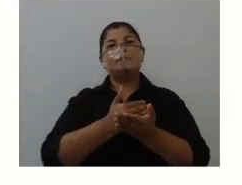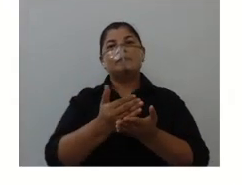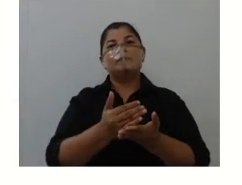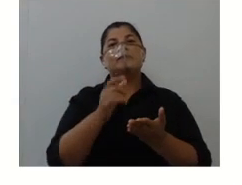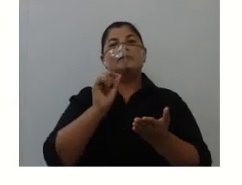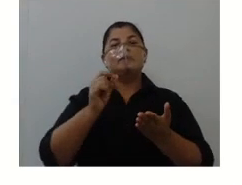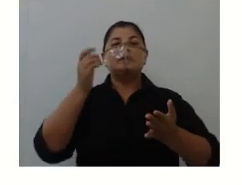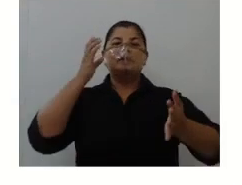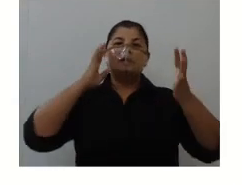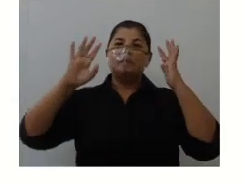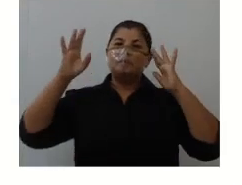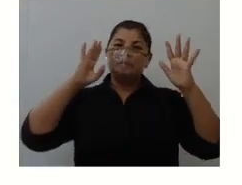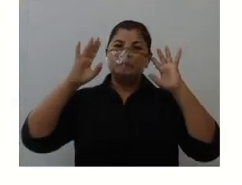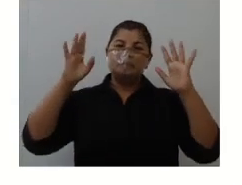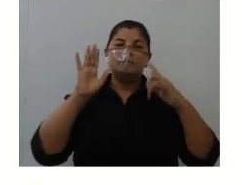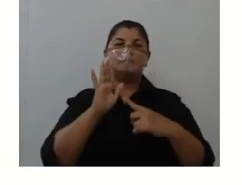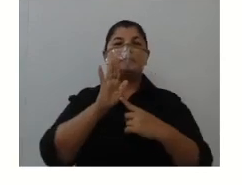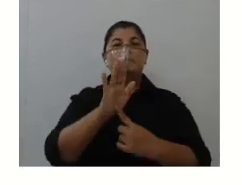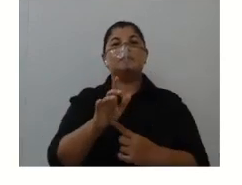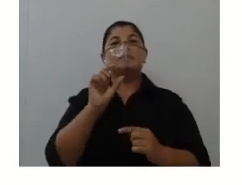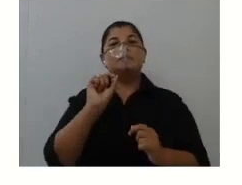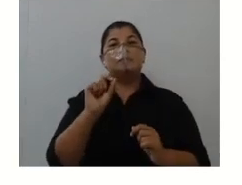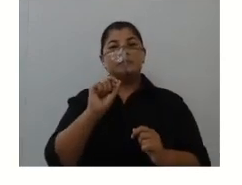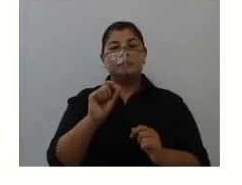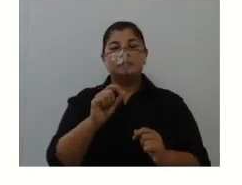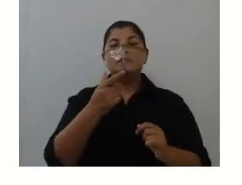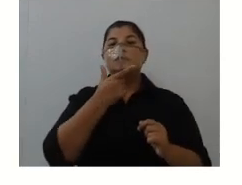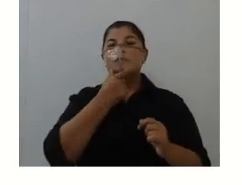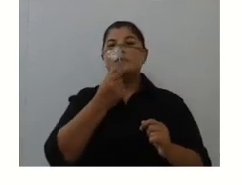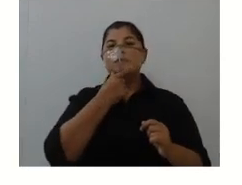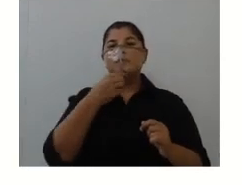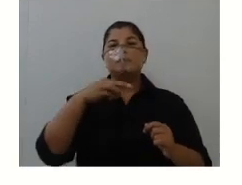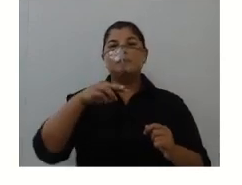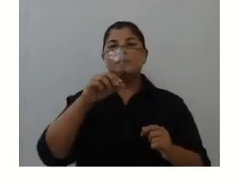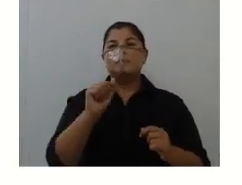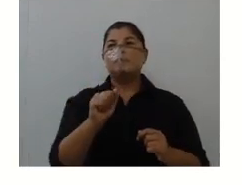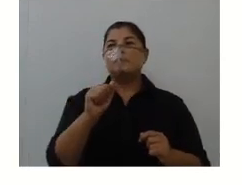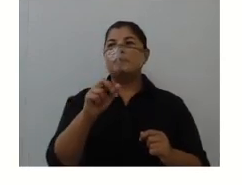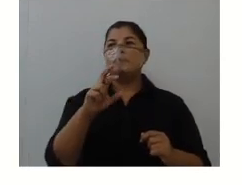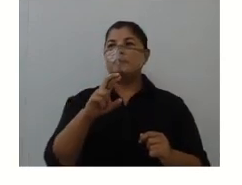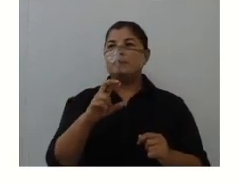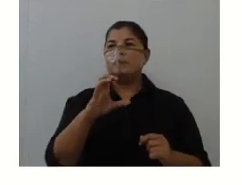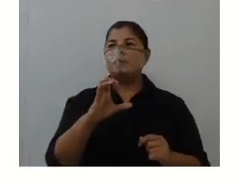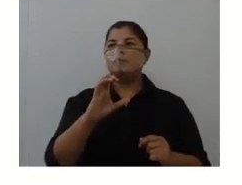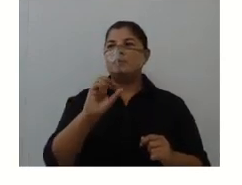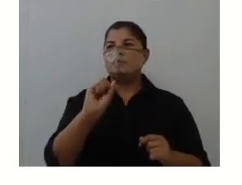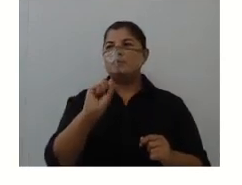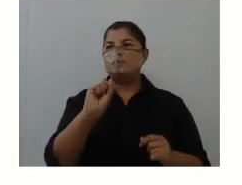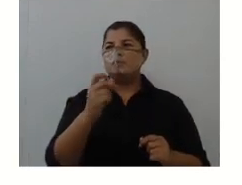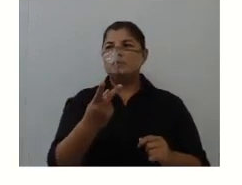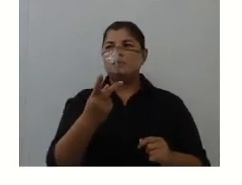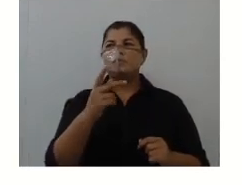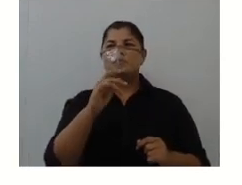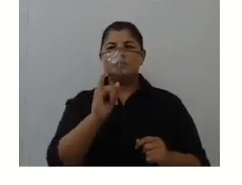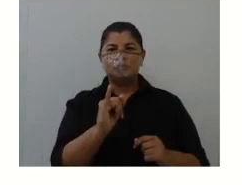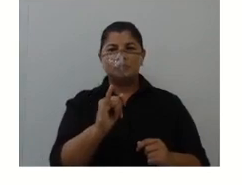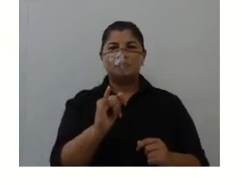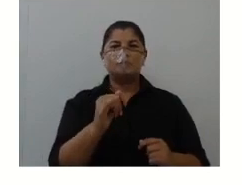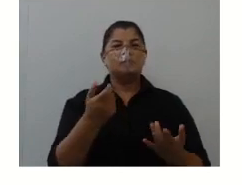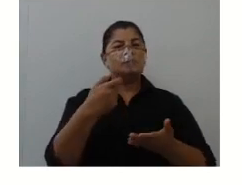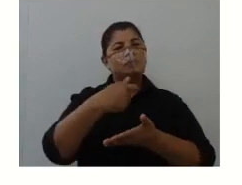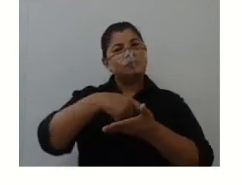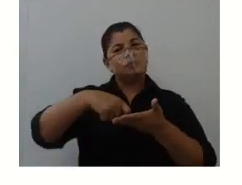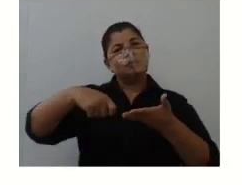parte teórica mostrando para vocês, ó. Segundo Marcuse, gente, foi um dos escritores não brasileiro, que ele não